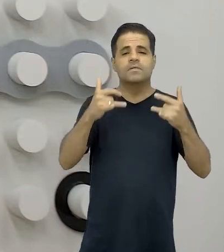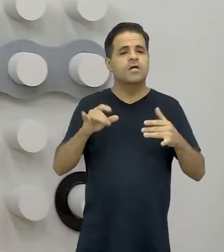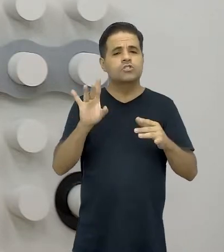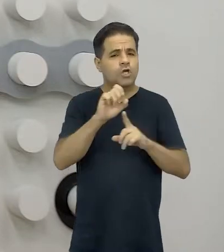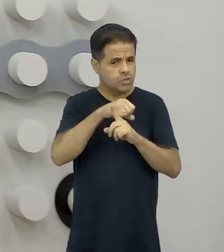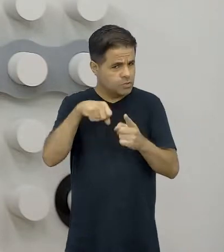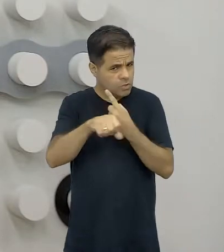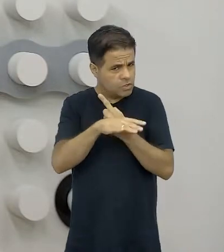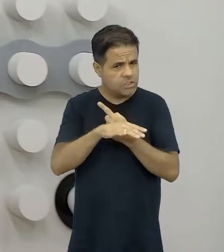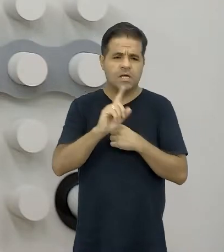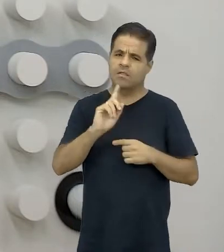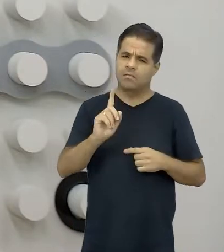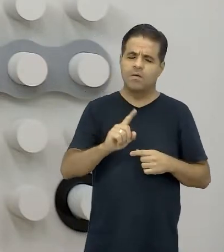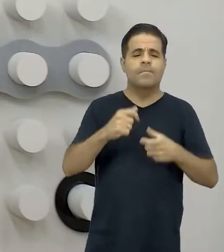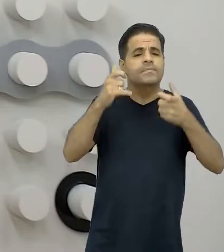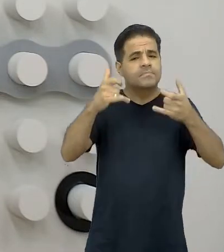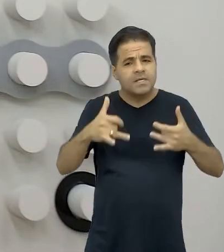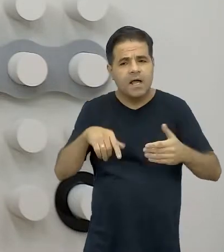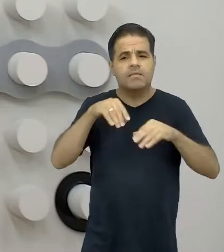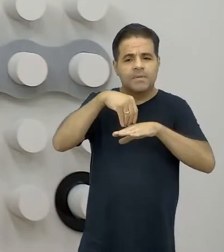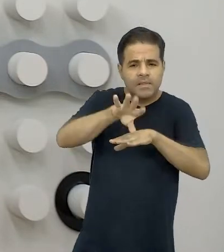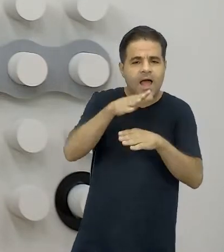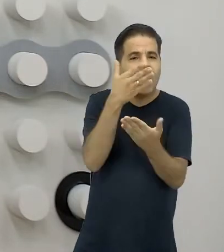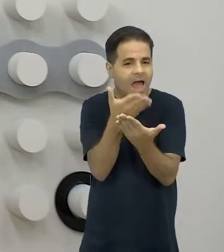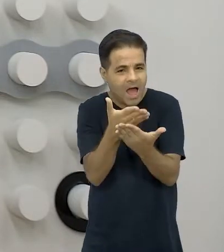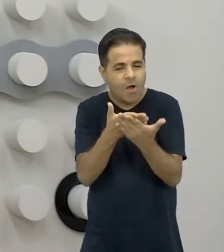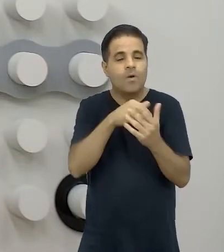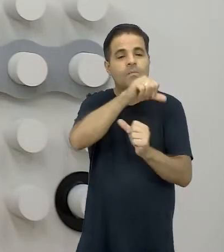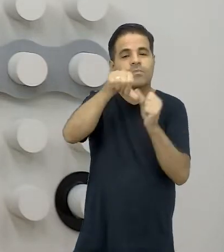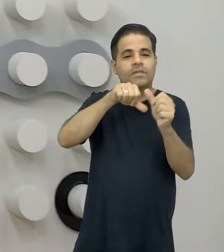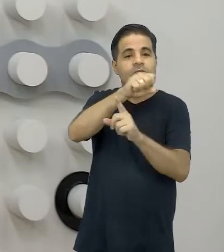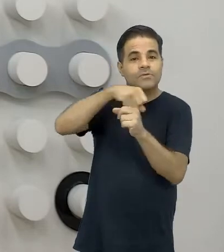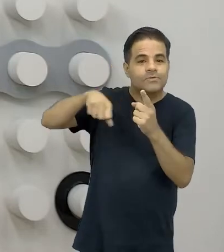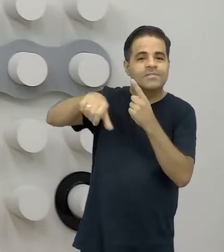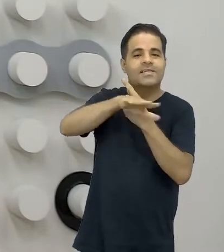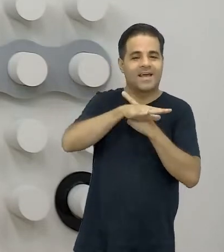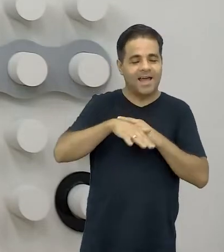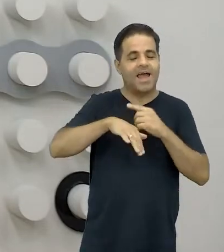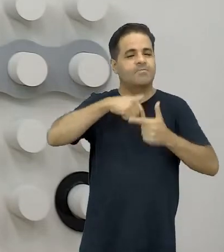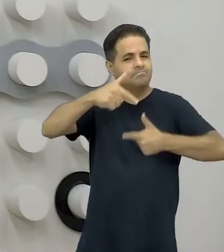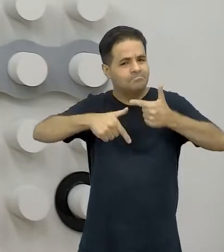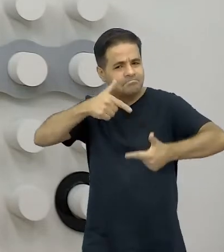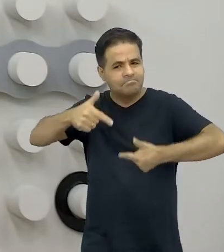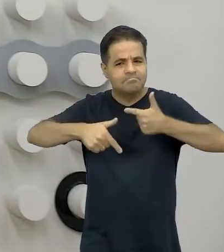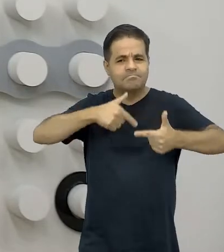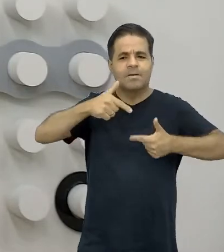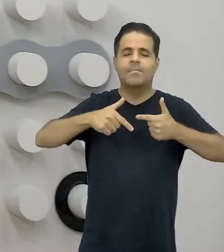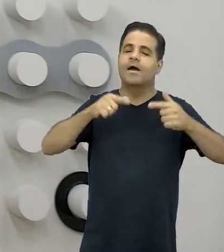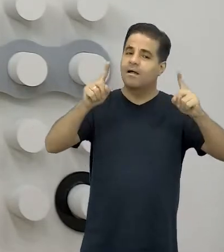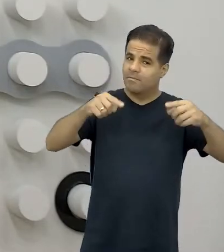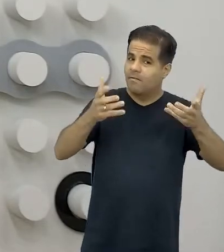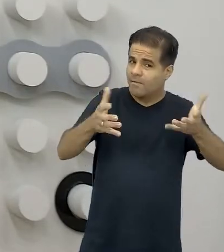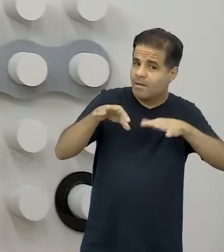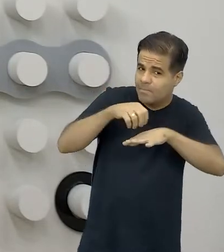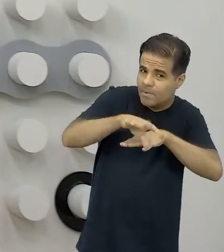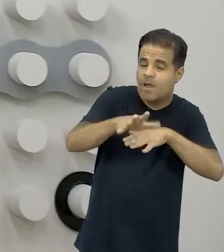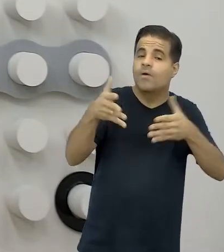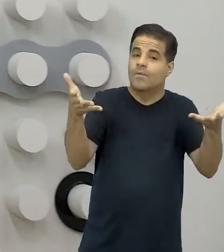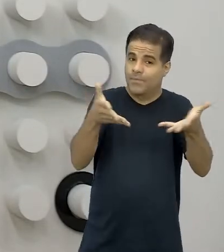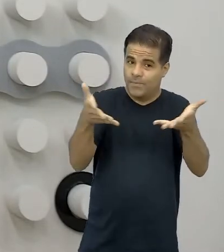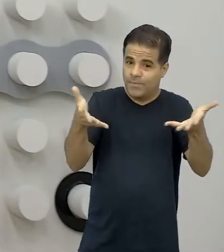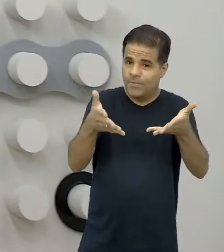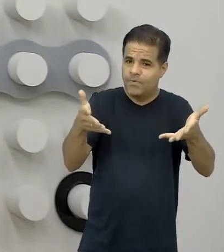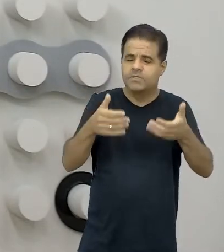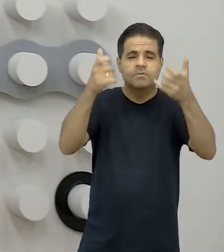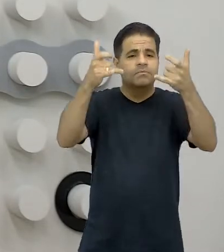de Sociologia, mas da aula de Mudanças Sociais, Demografia e Trabalho. Então, pessoal, hoje